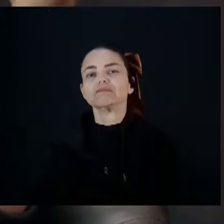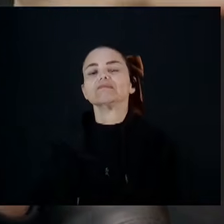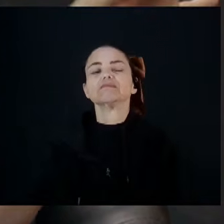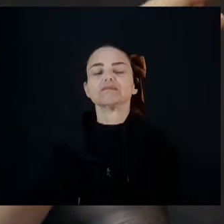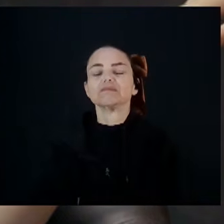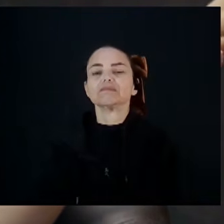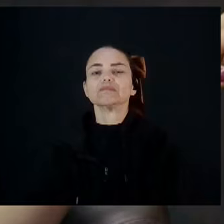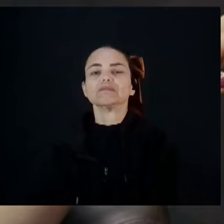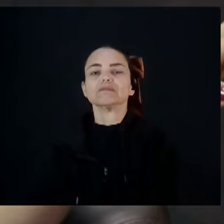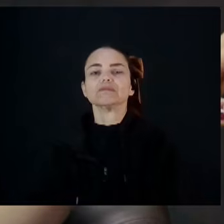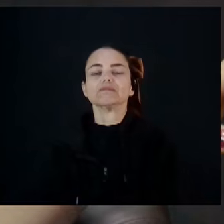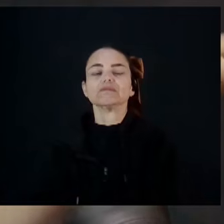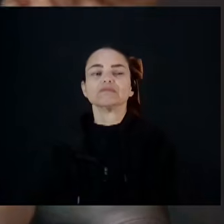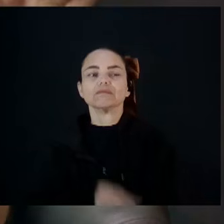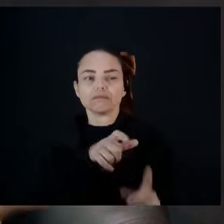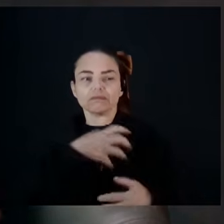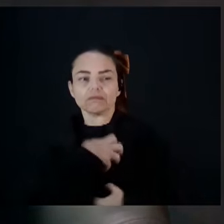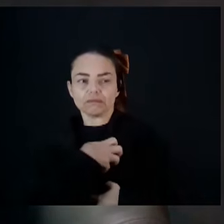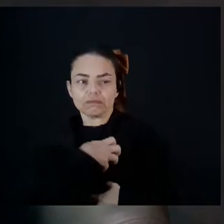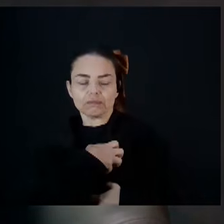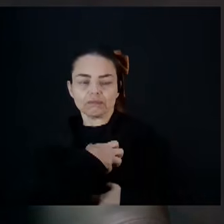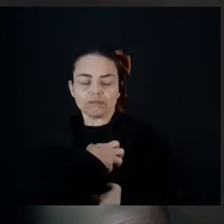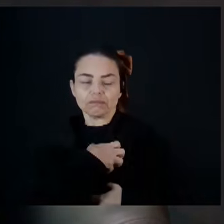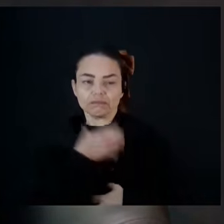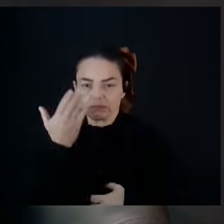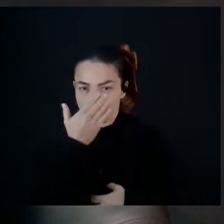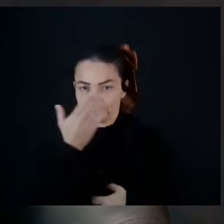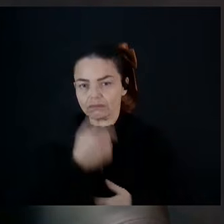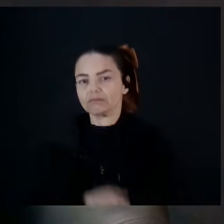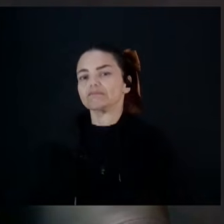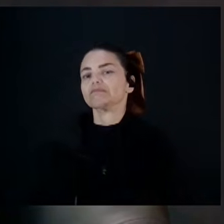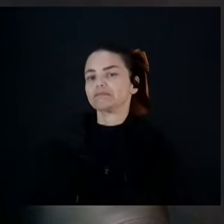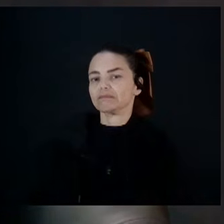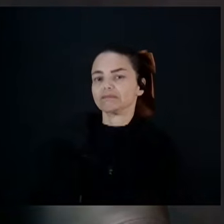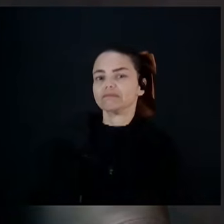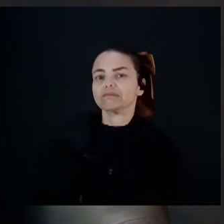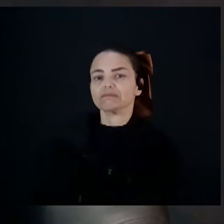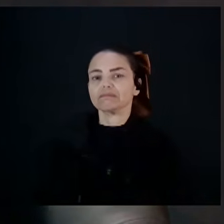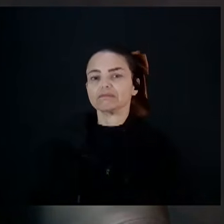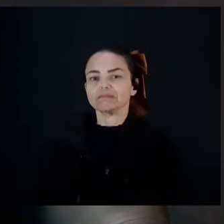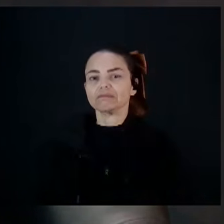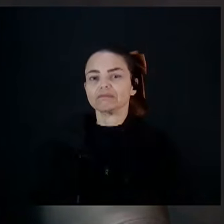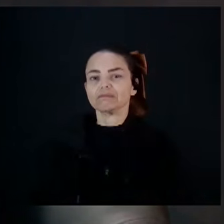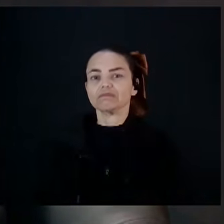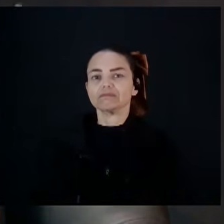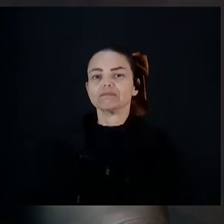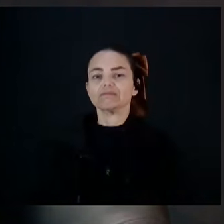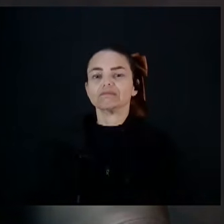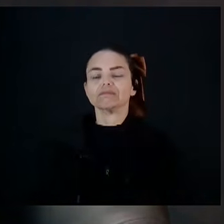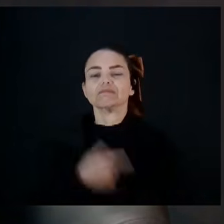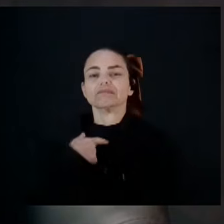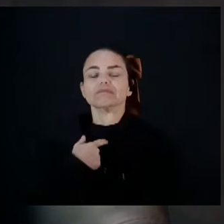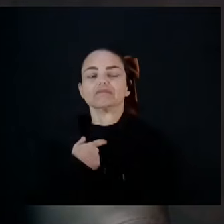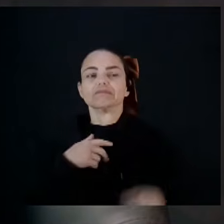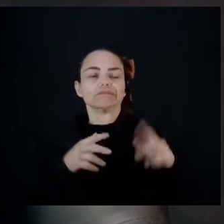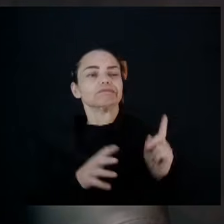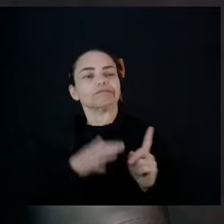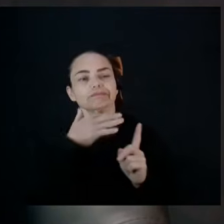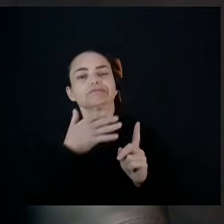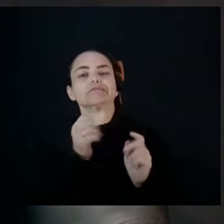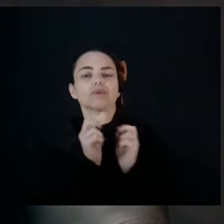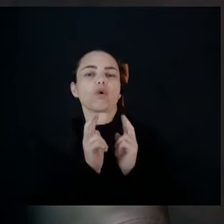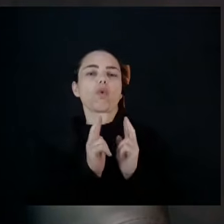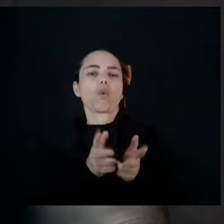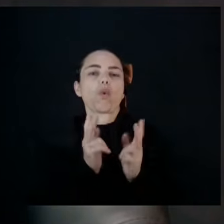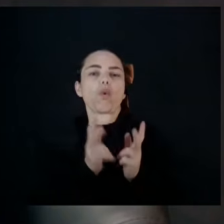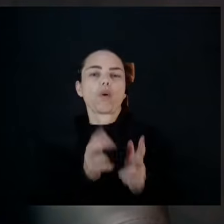daquela pessoa que se sente ali invisível, como aquela pessoa ali que é o protagonista ali da fala sempre, é